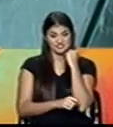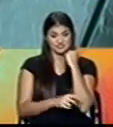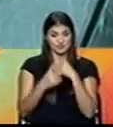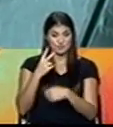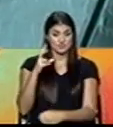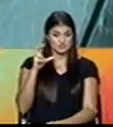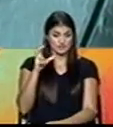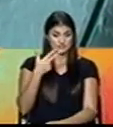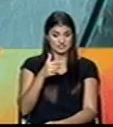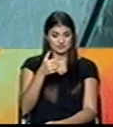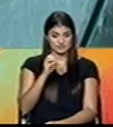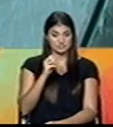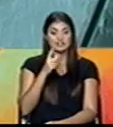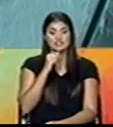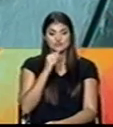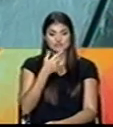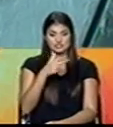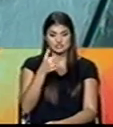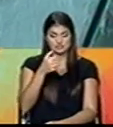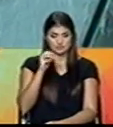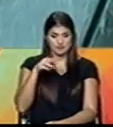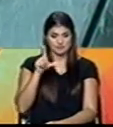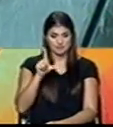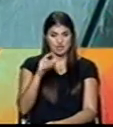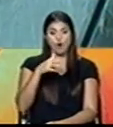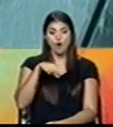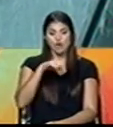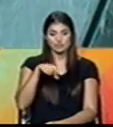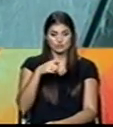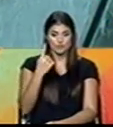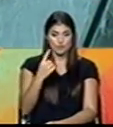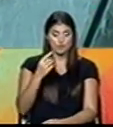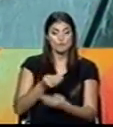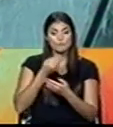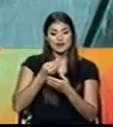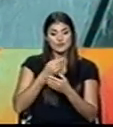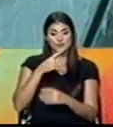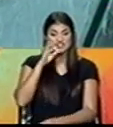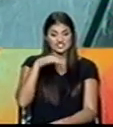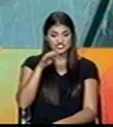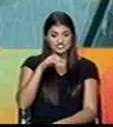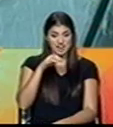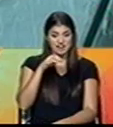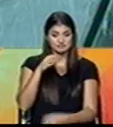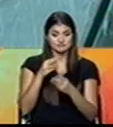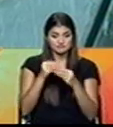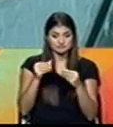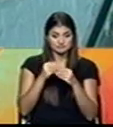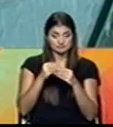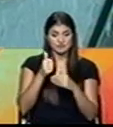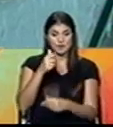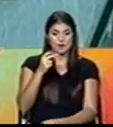Dois ovos. 150 gramas de açúcar. 150 gramas de mililitro de óleo. Dizemos tanto disparado. 150 gramas mililitros de